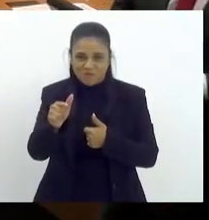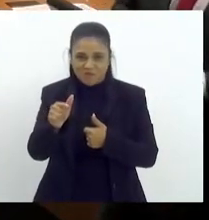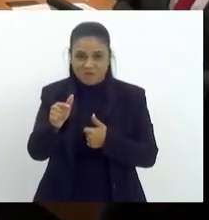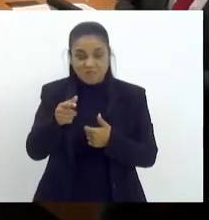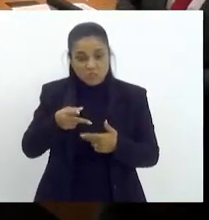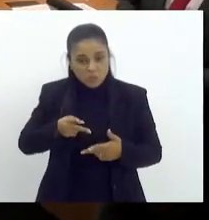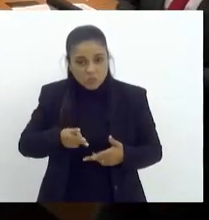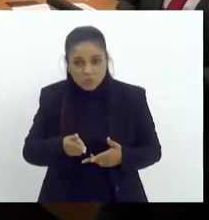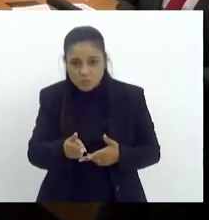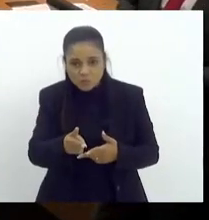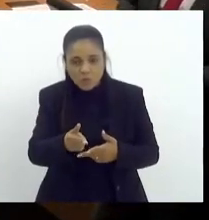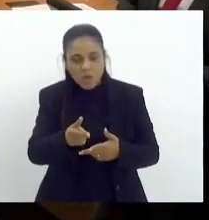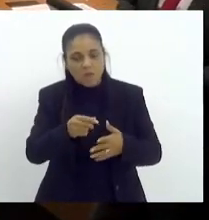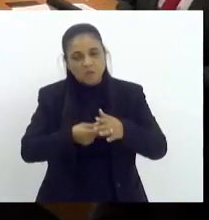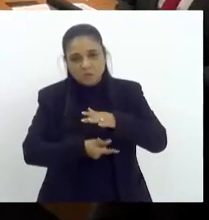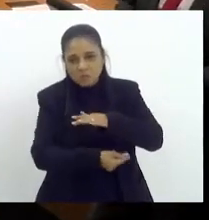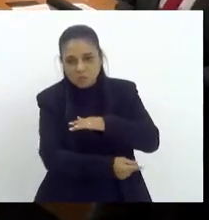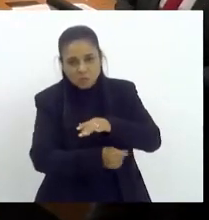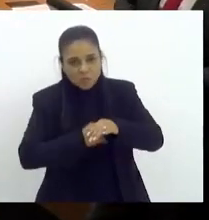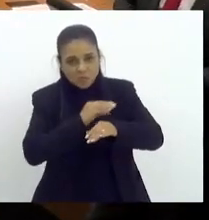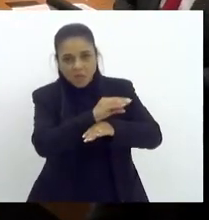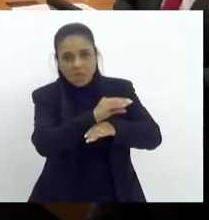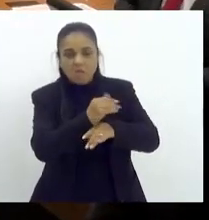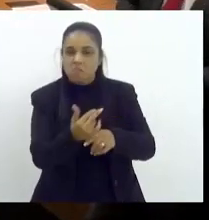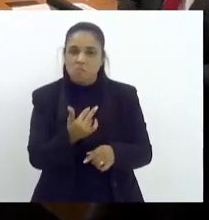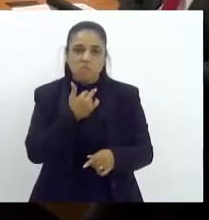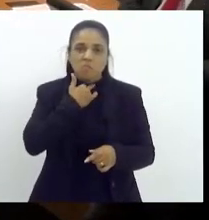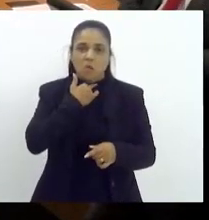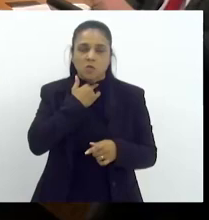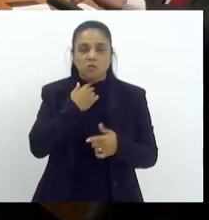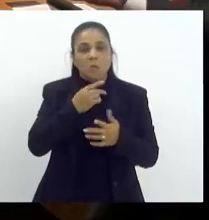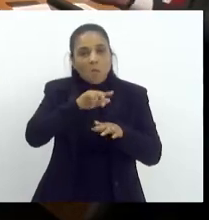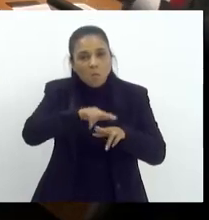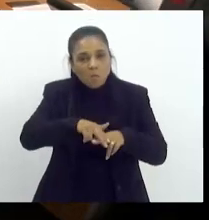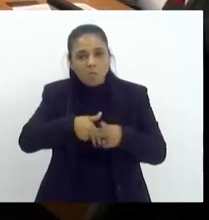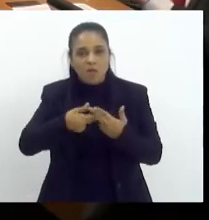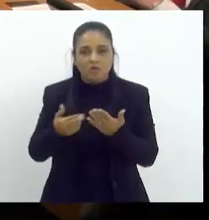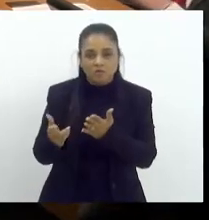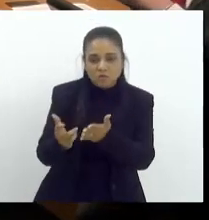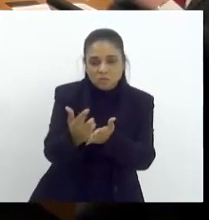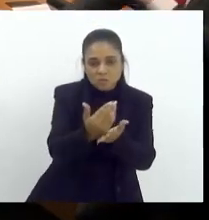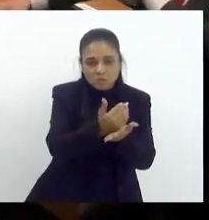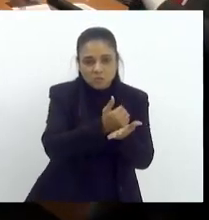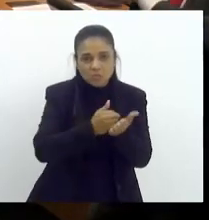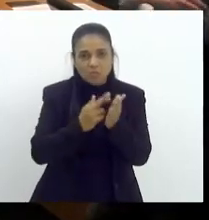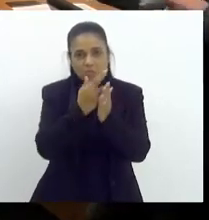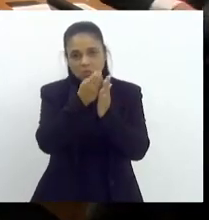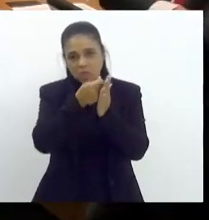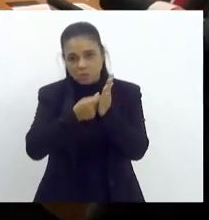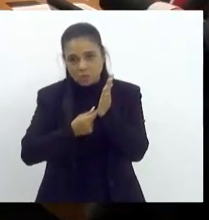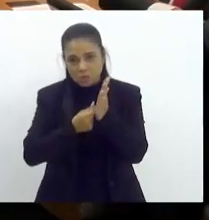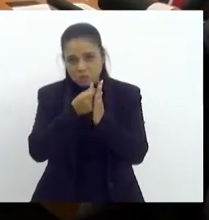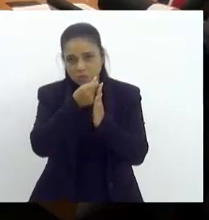por causa do regime de recuperação fiscal que vai considerar